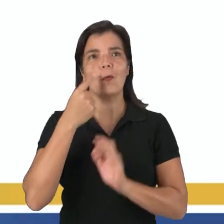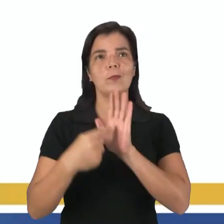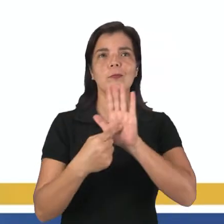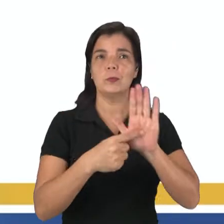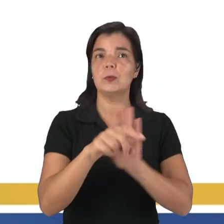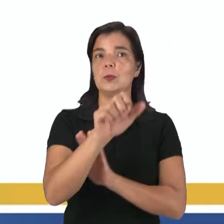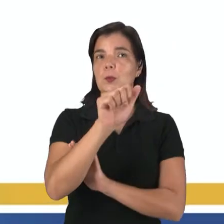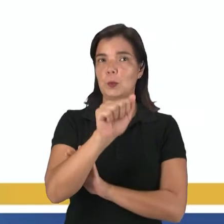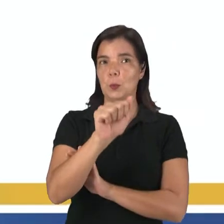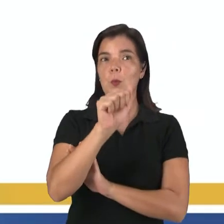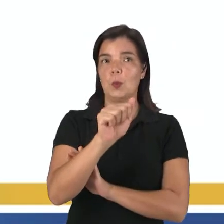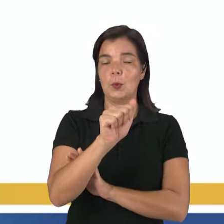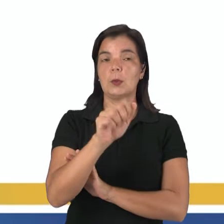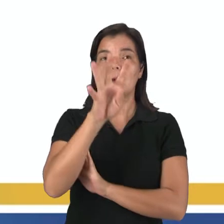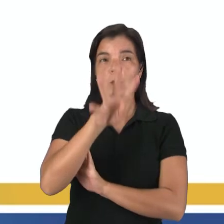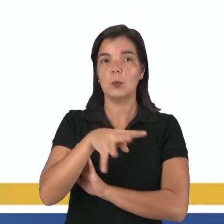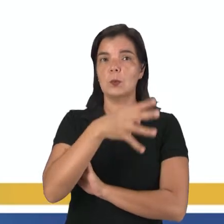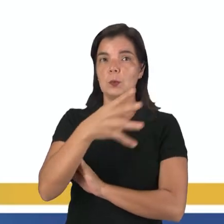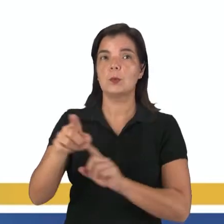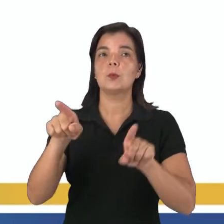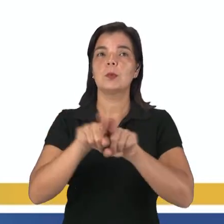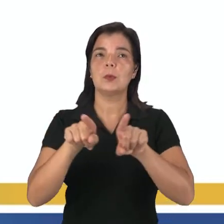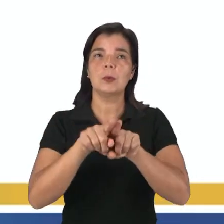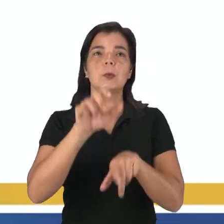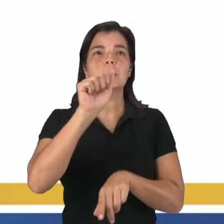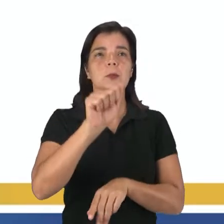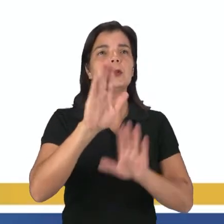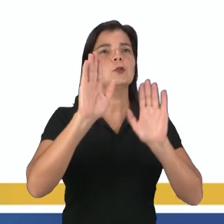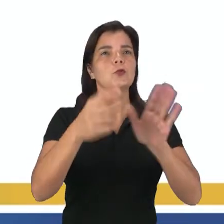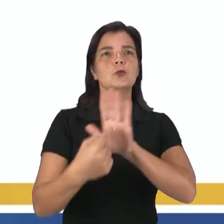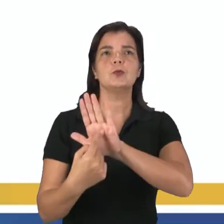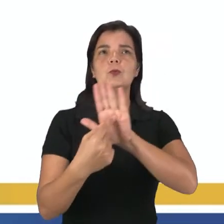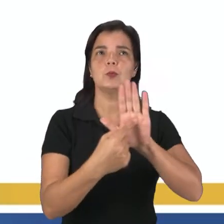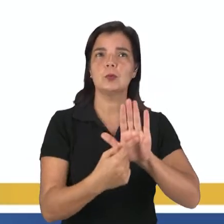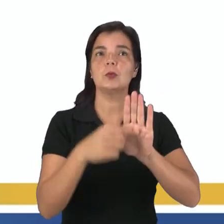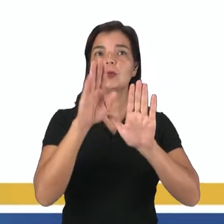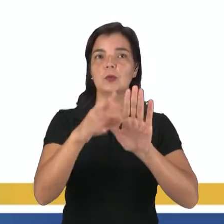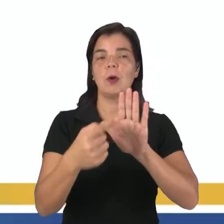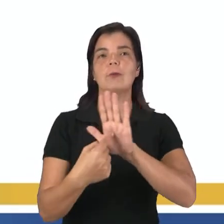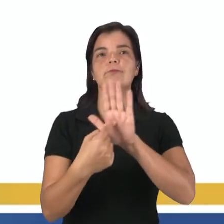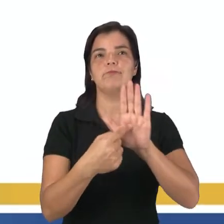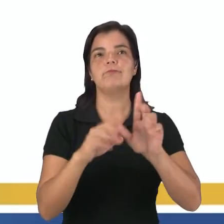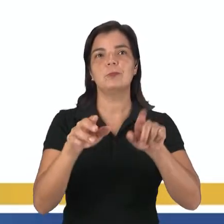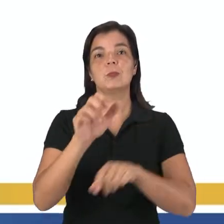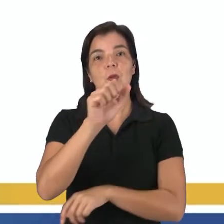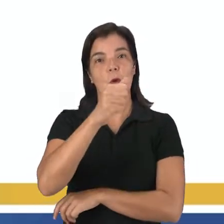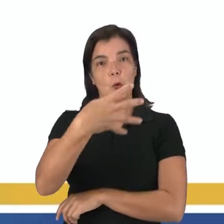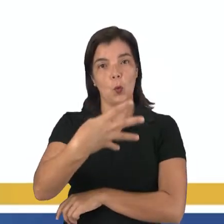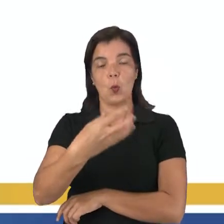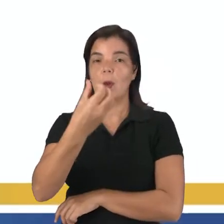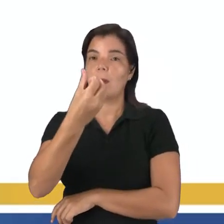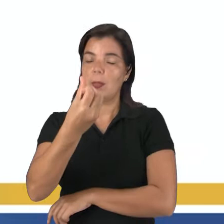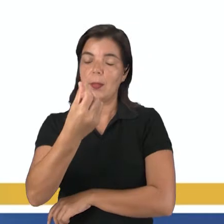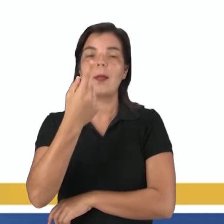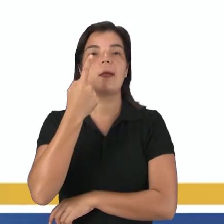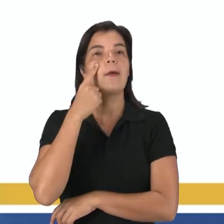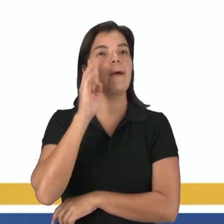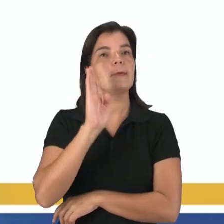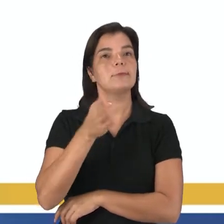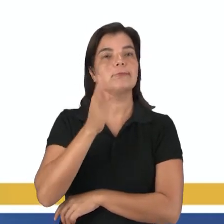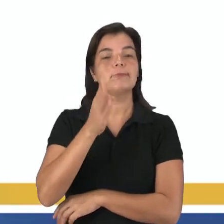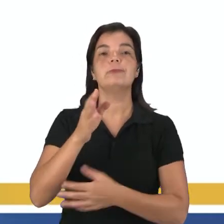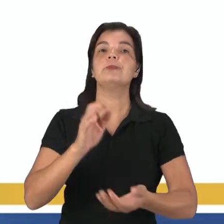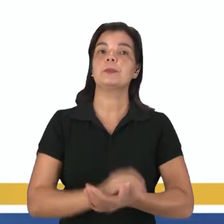aí o ponto a né na malha quadriculada o ponto a eles já aparece aí com a sua representação né indicando as suas